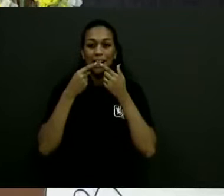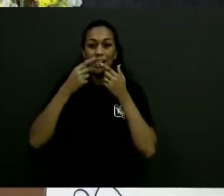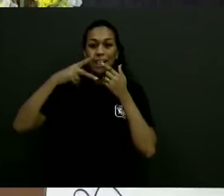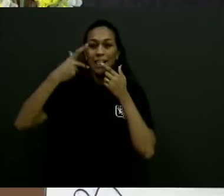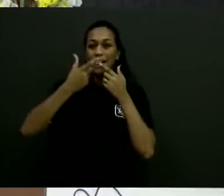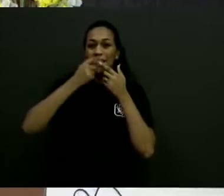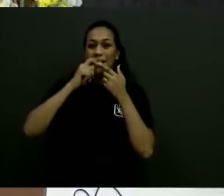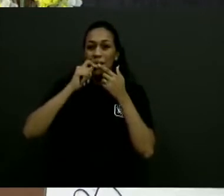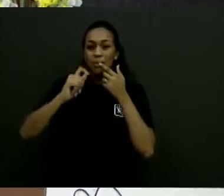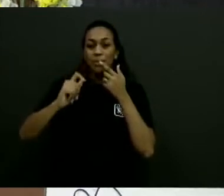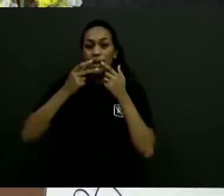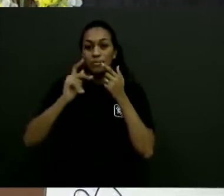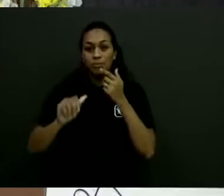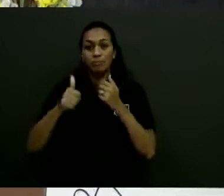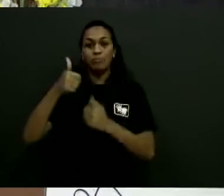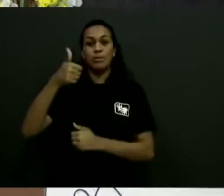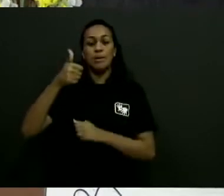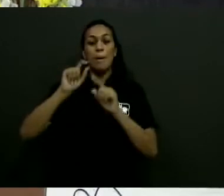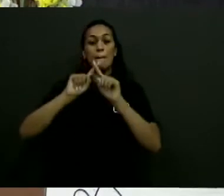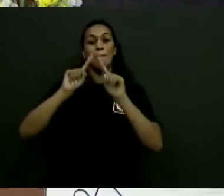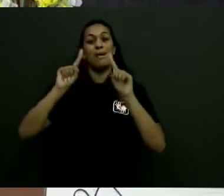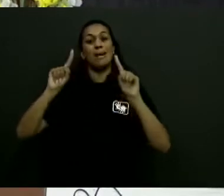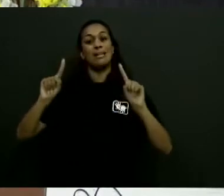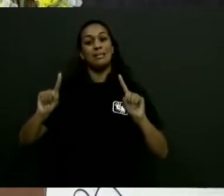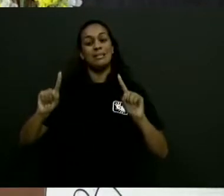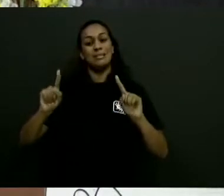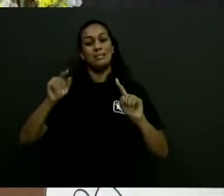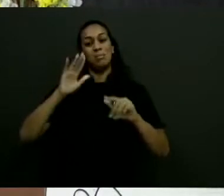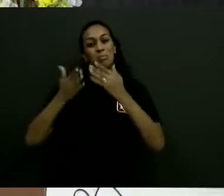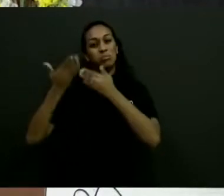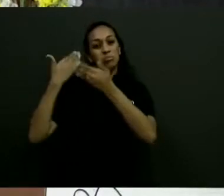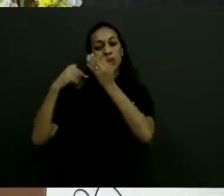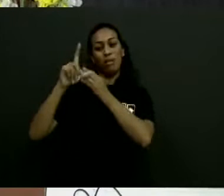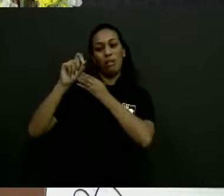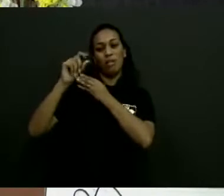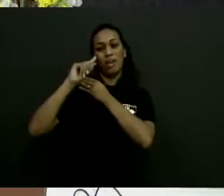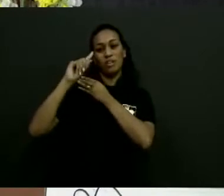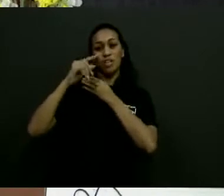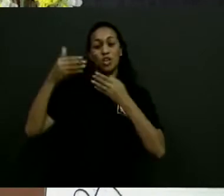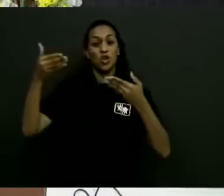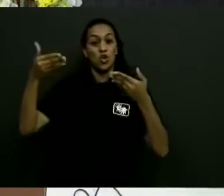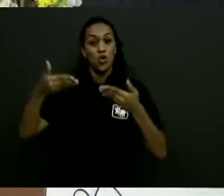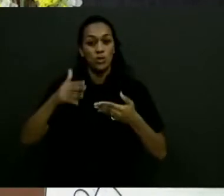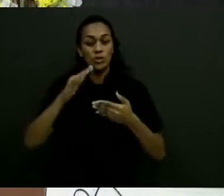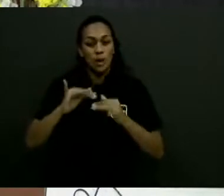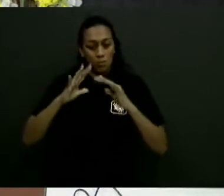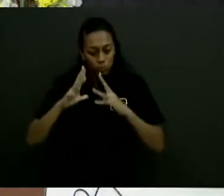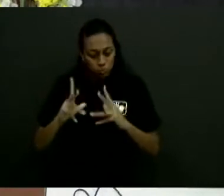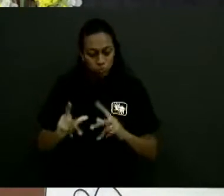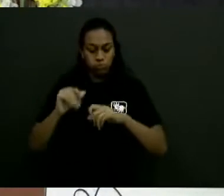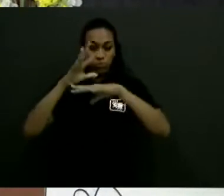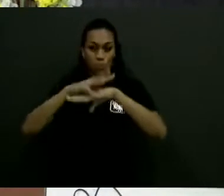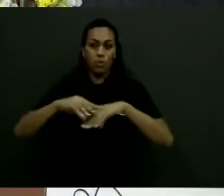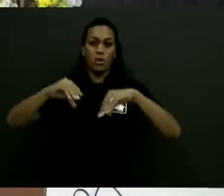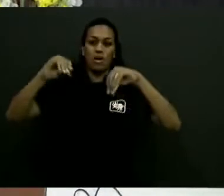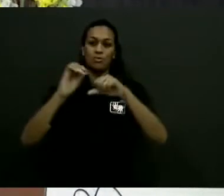e dando positivo. Mas graças a Deus, isso há 10 dias atrás, e eu já estou imunizado, curado.